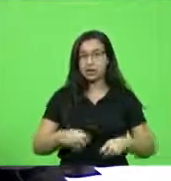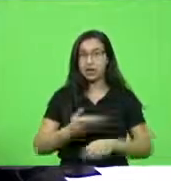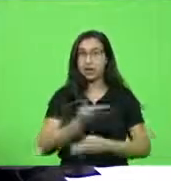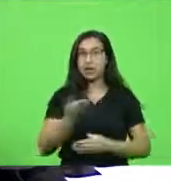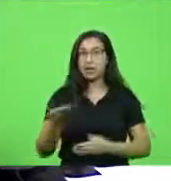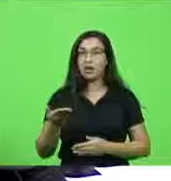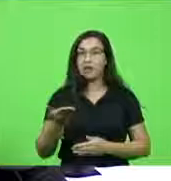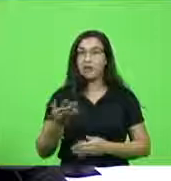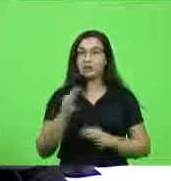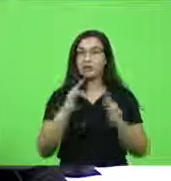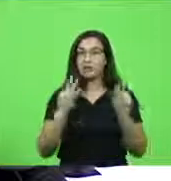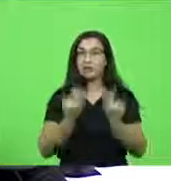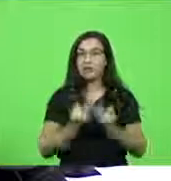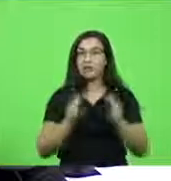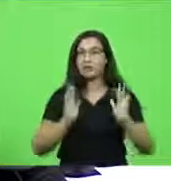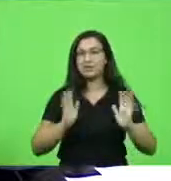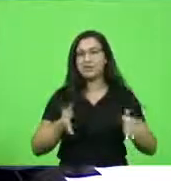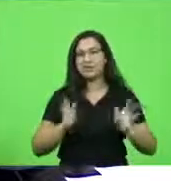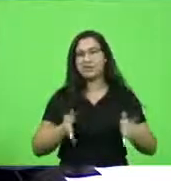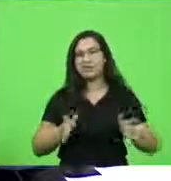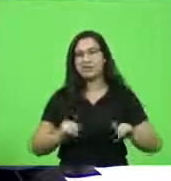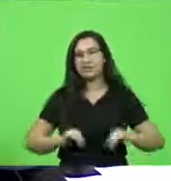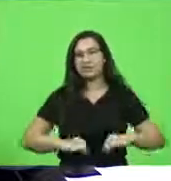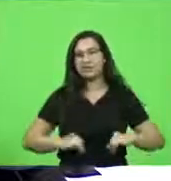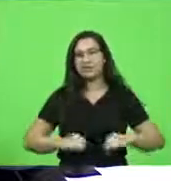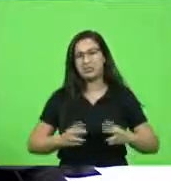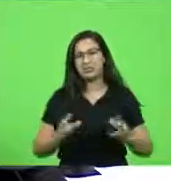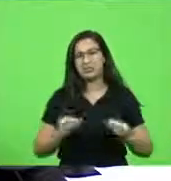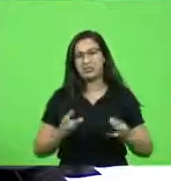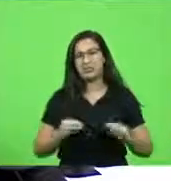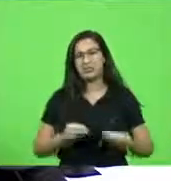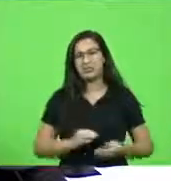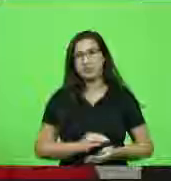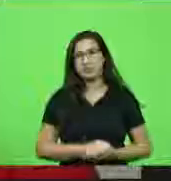já sofreram por demais nesse estado.